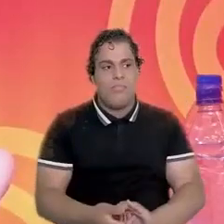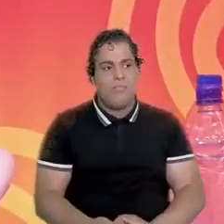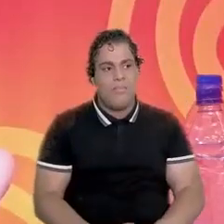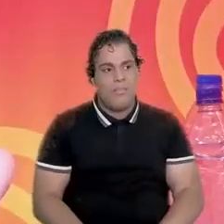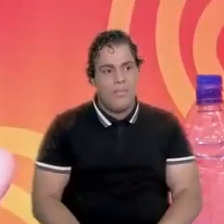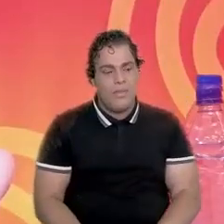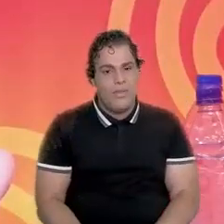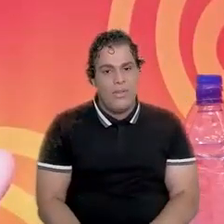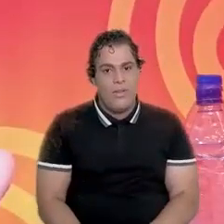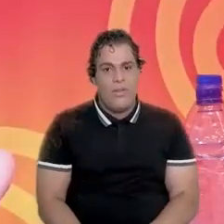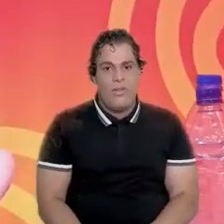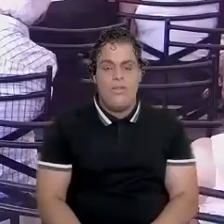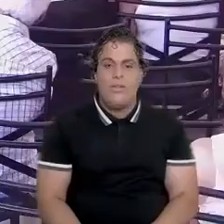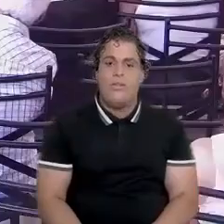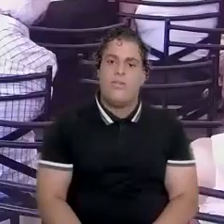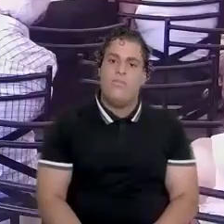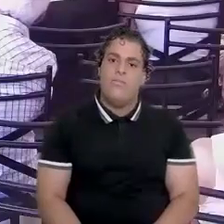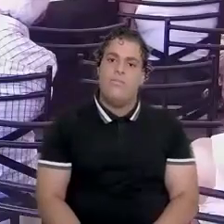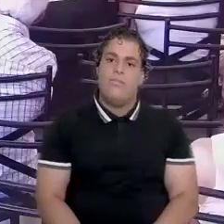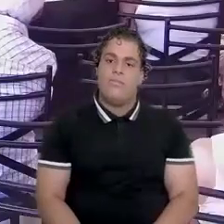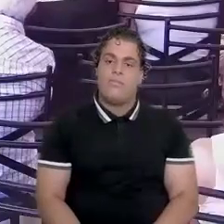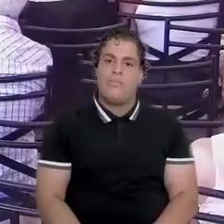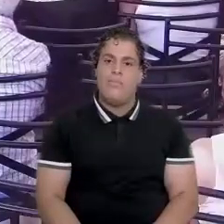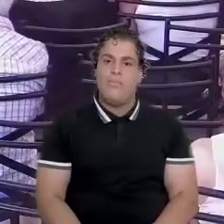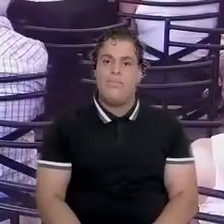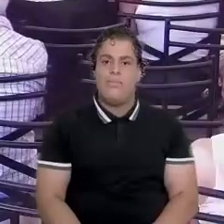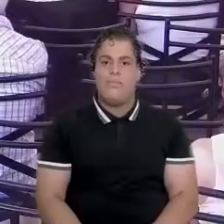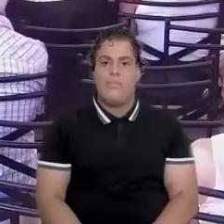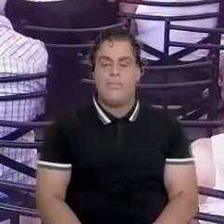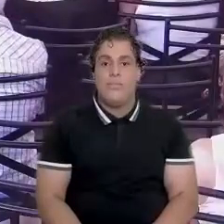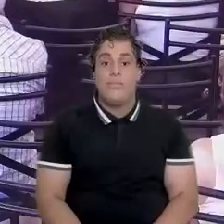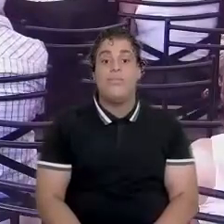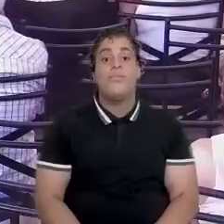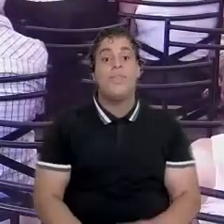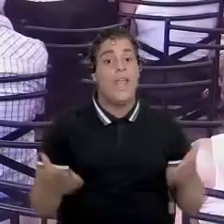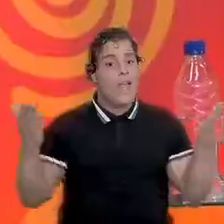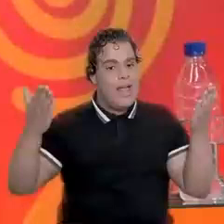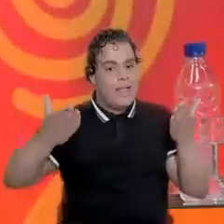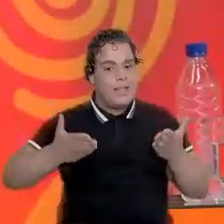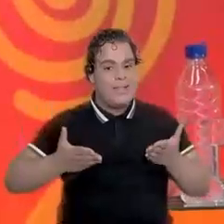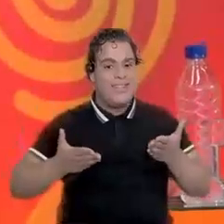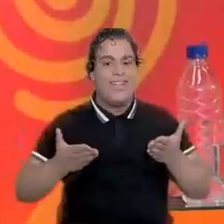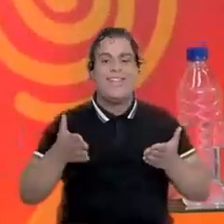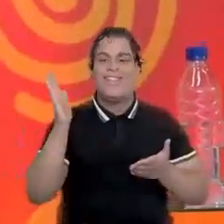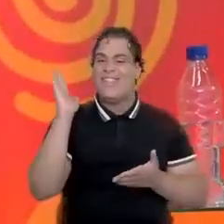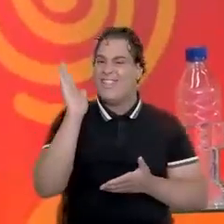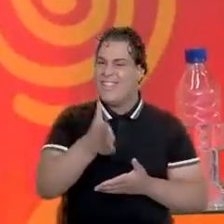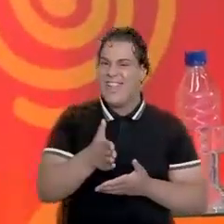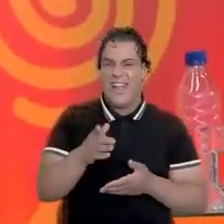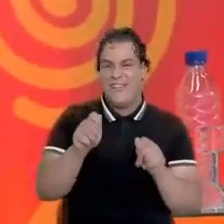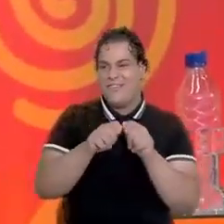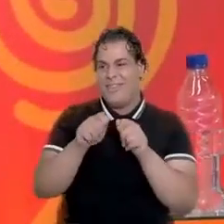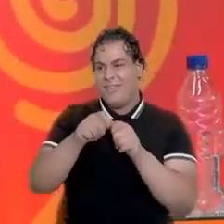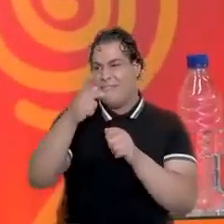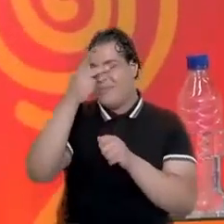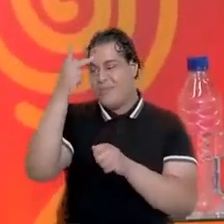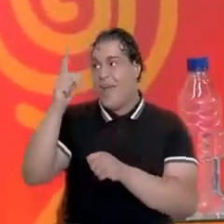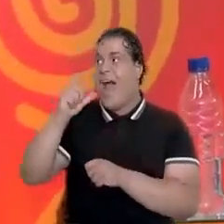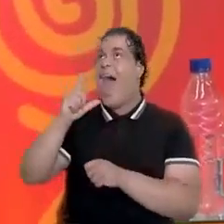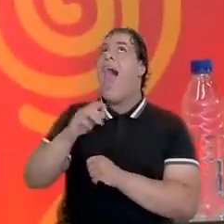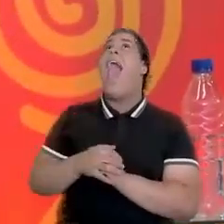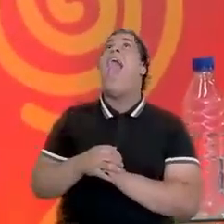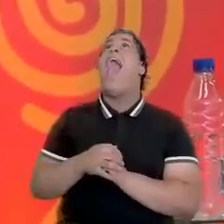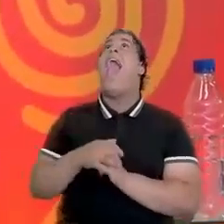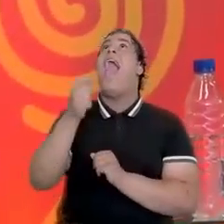Nossa, eu já deixei... Alô? Tá? Olha, eu já deixei muita gente boca aberta mesmo, né? Eu falo